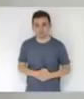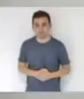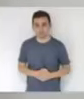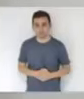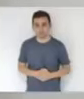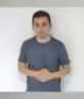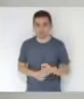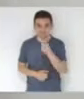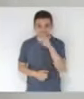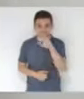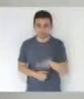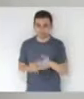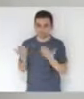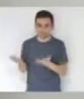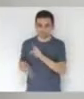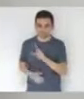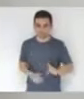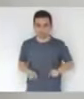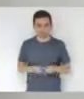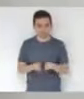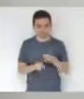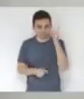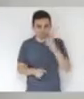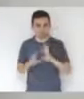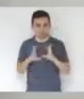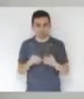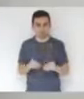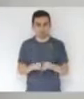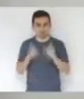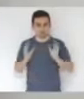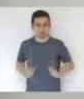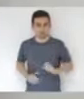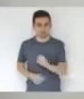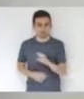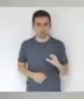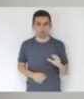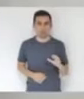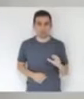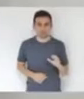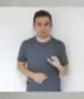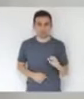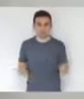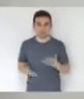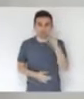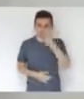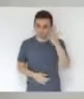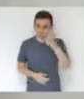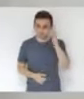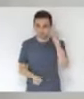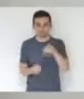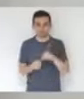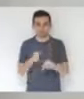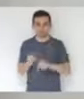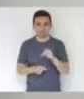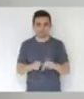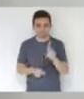Boa tarde, senhor presidente, colegas deputados, cidadão catarinense, e nesse discurso, mais especificamente, do